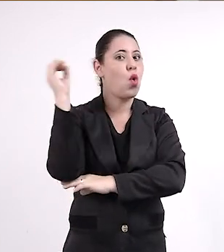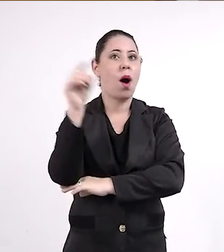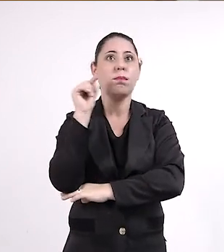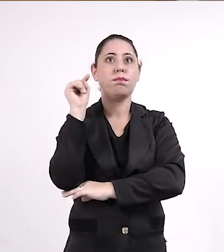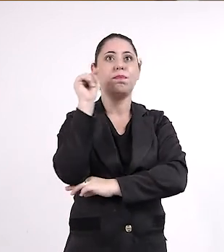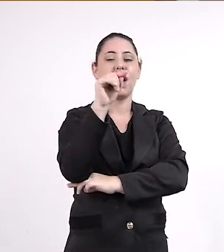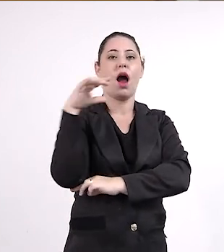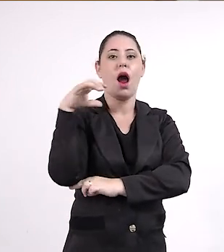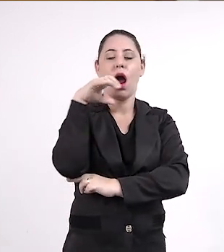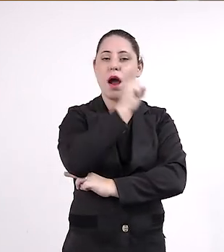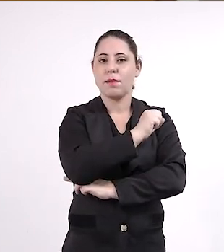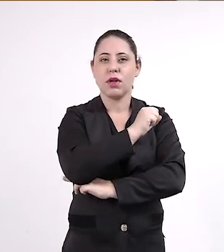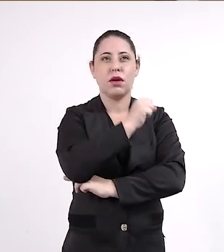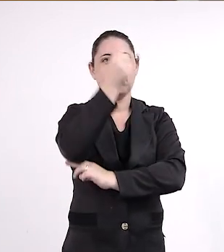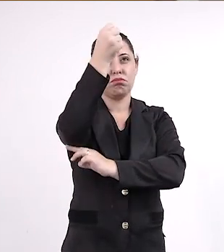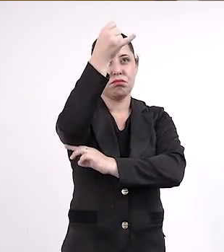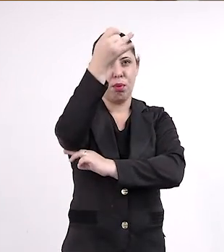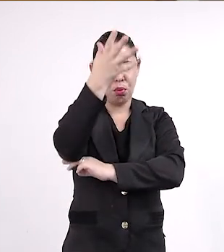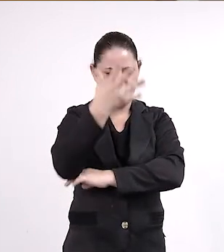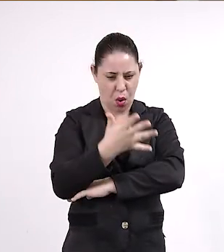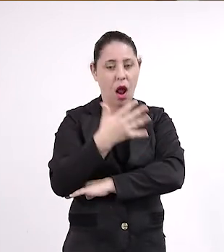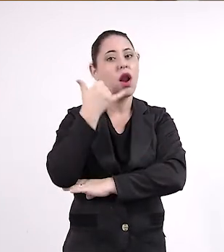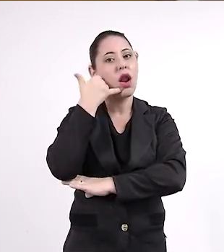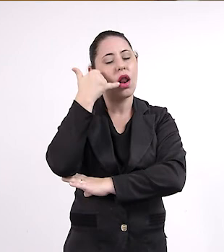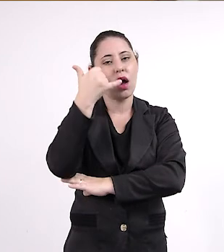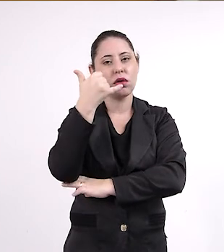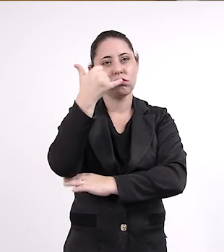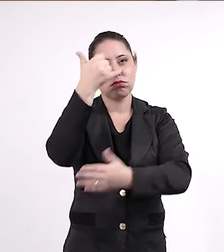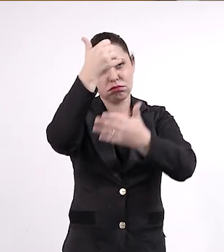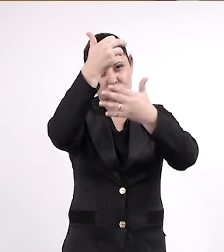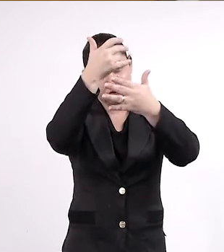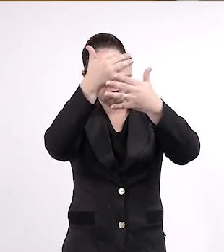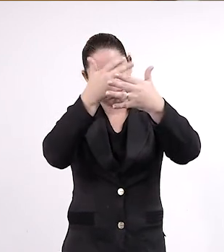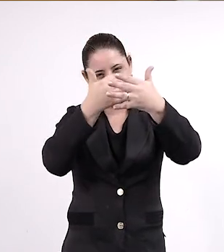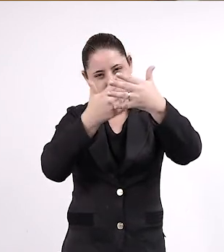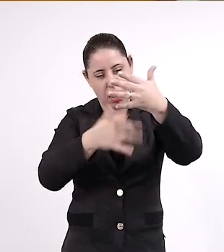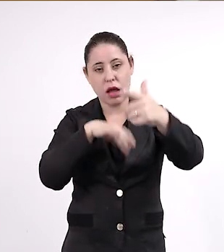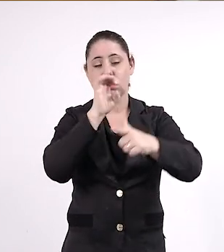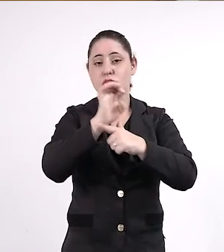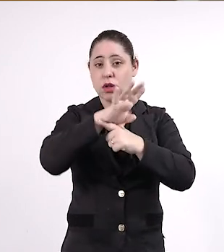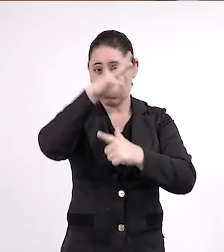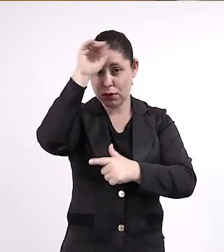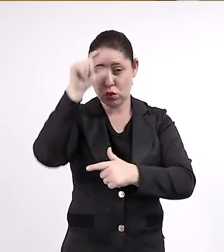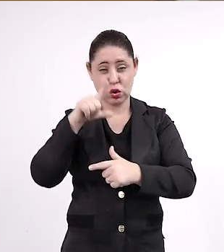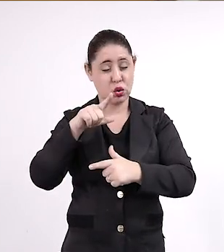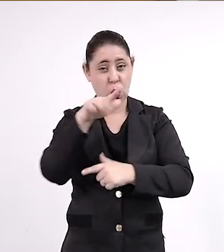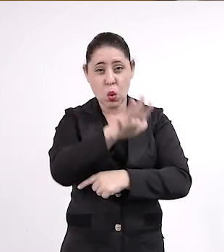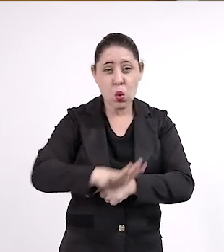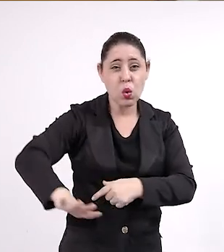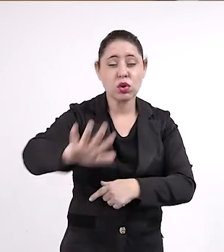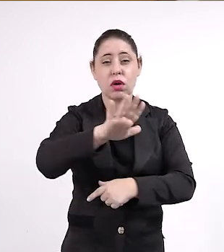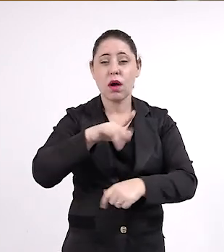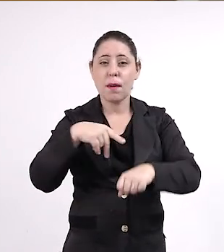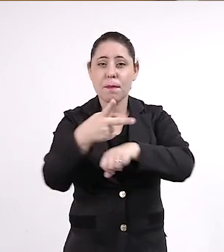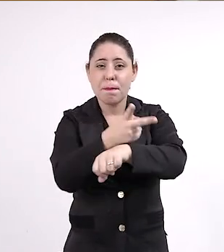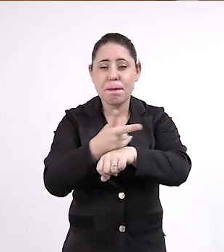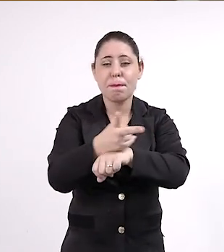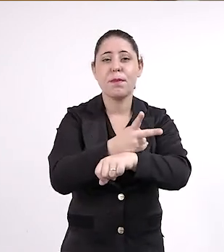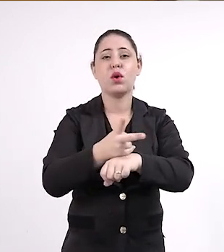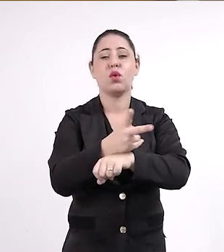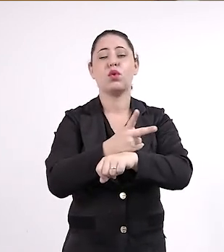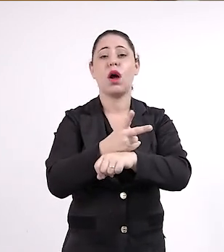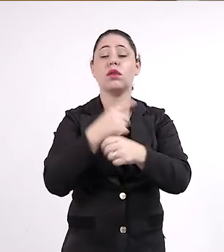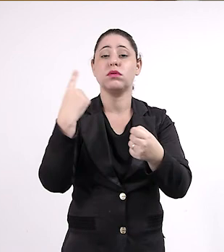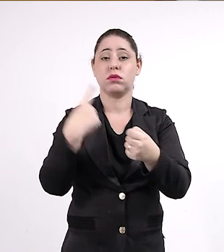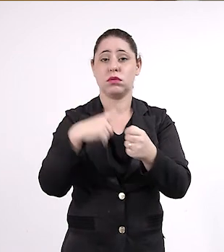urgente". Clicando ali, abre a lista telefônica da Defensoria de Mato Grosso do Sul inteira. Basta procurar ali a